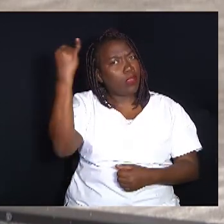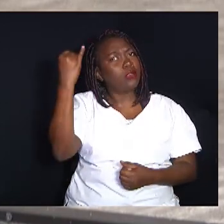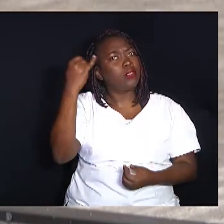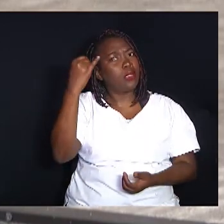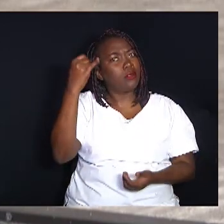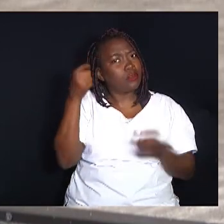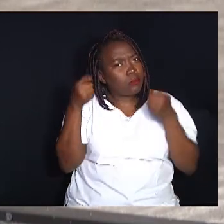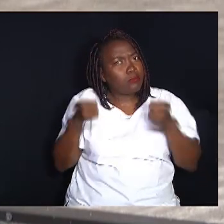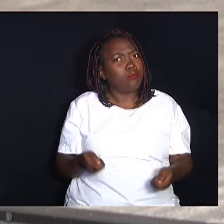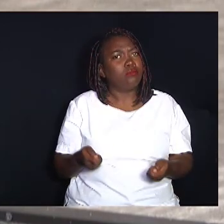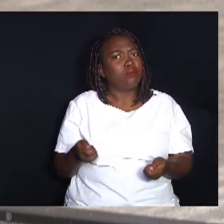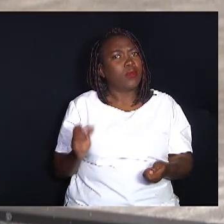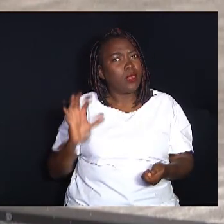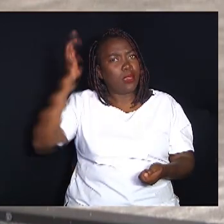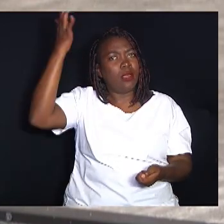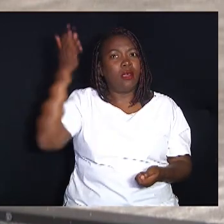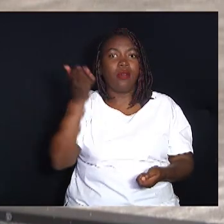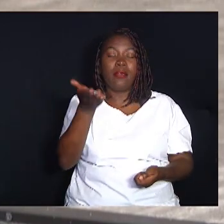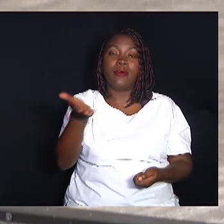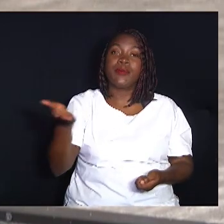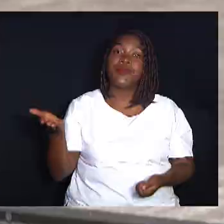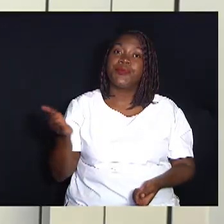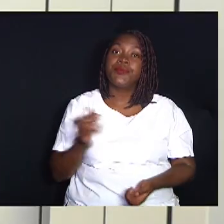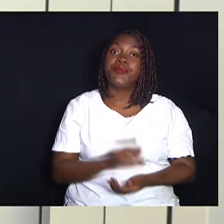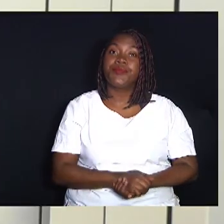em situações como essa.